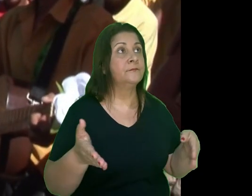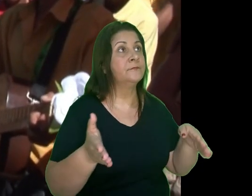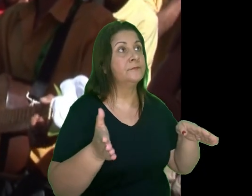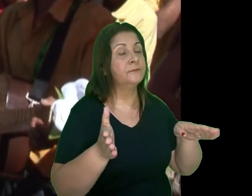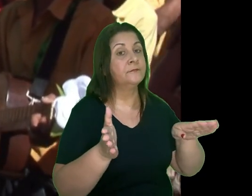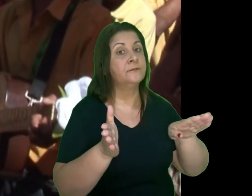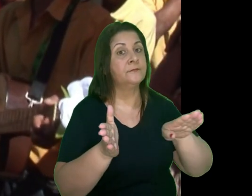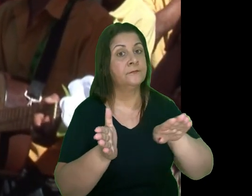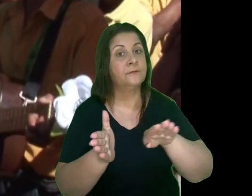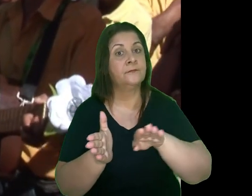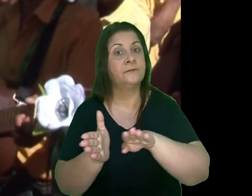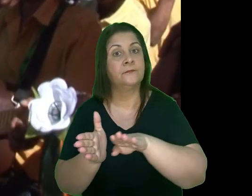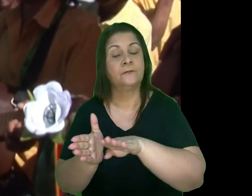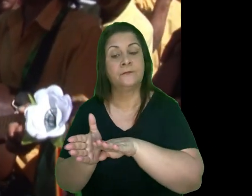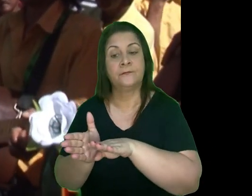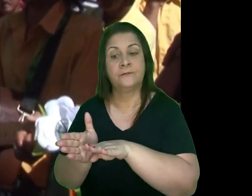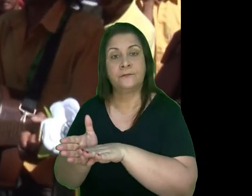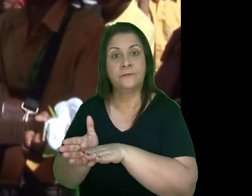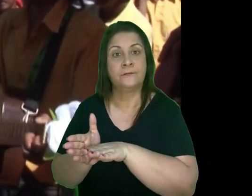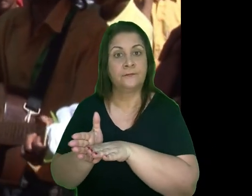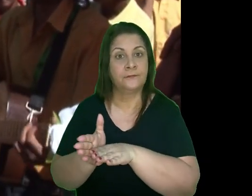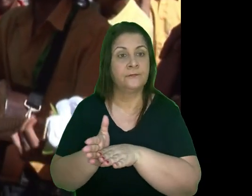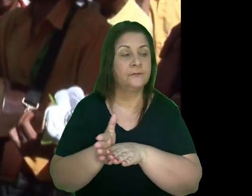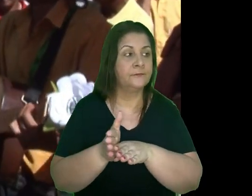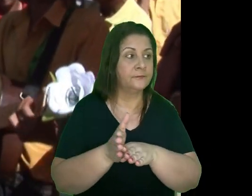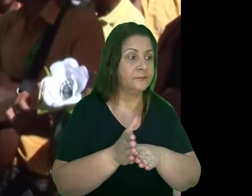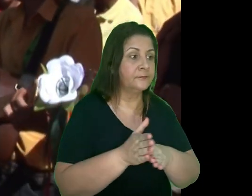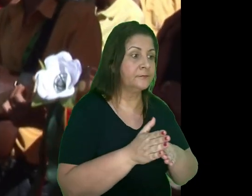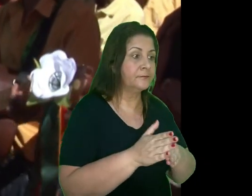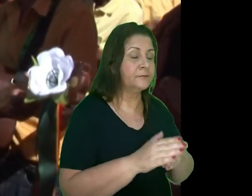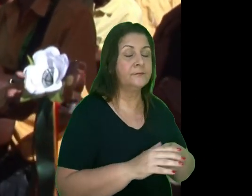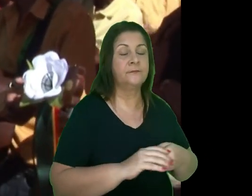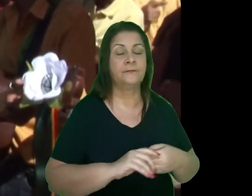passar. Ai, na chegada de